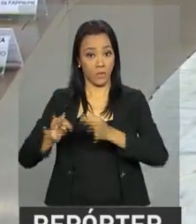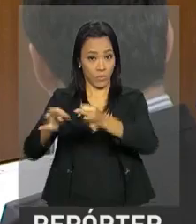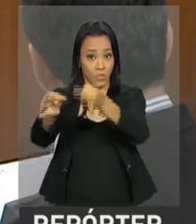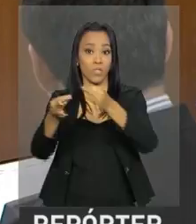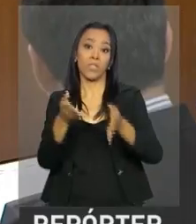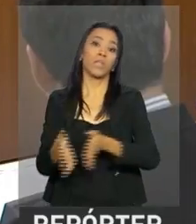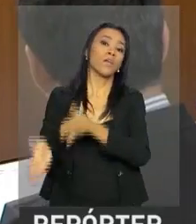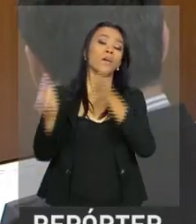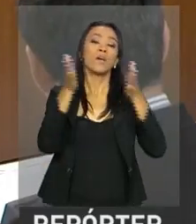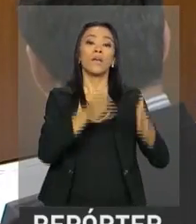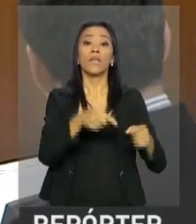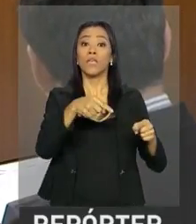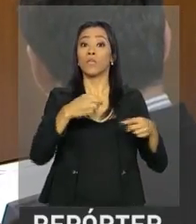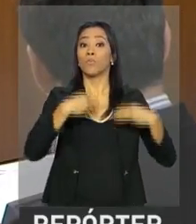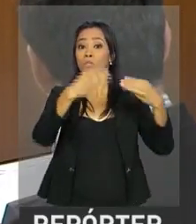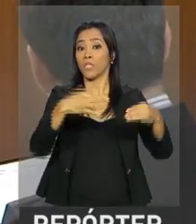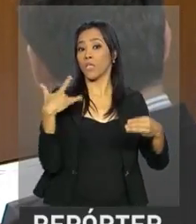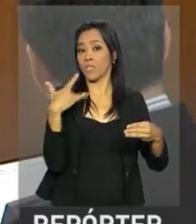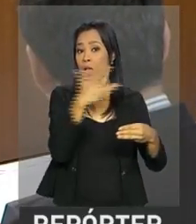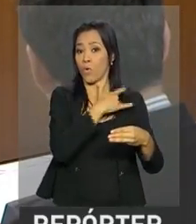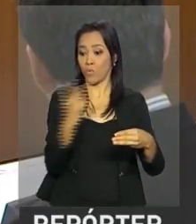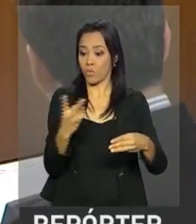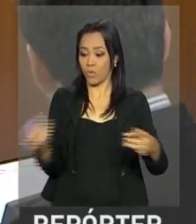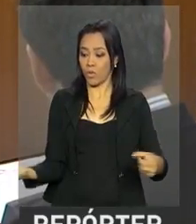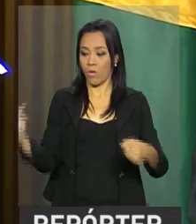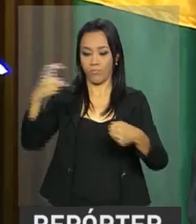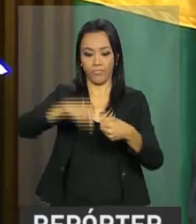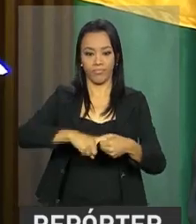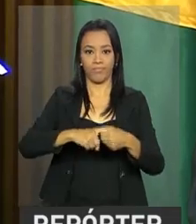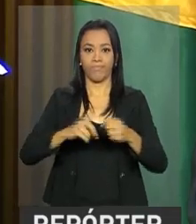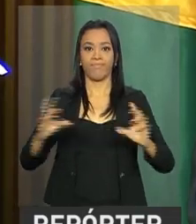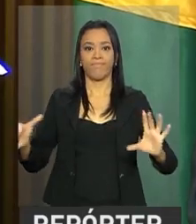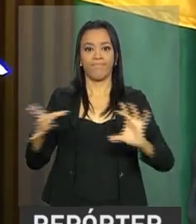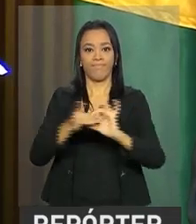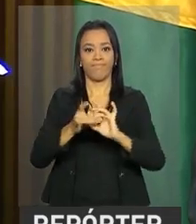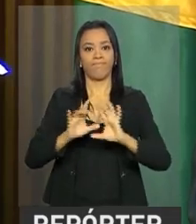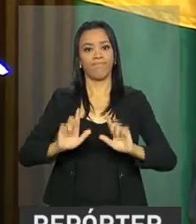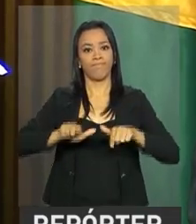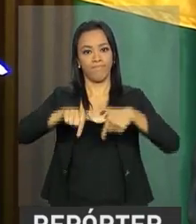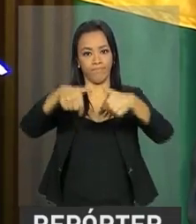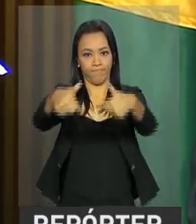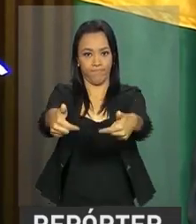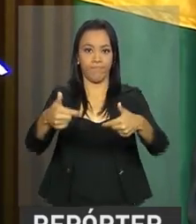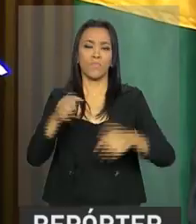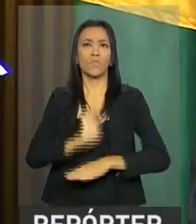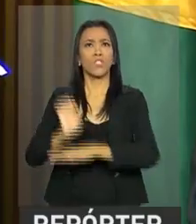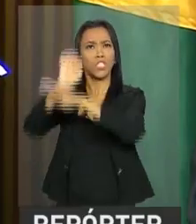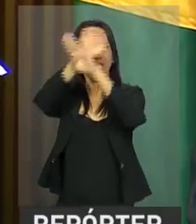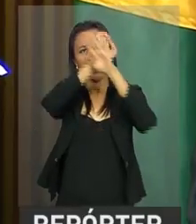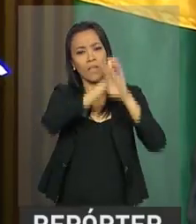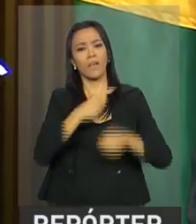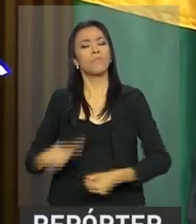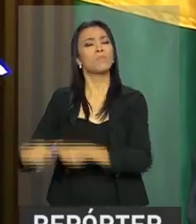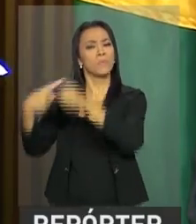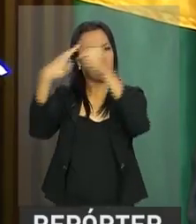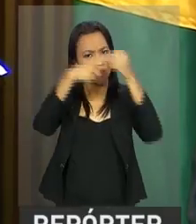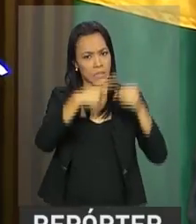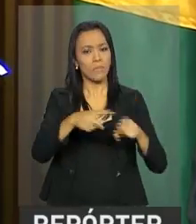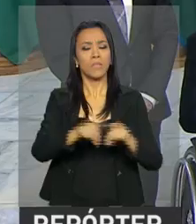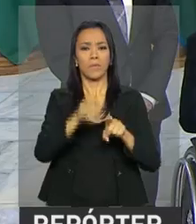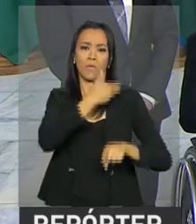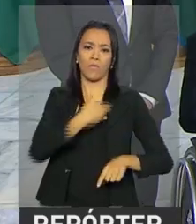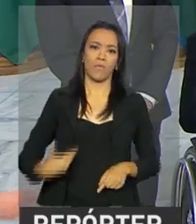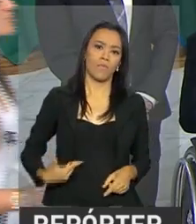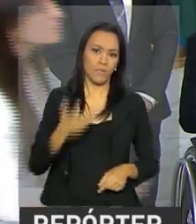Comunicações e o Ministério da Saúde para integrar os dados do Sistema Único de Saúde entre estados, municípios e governo